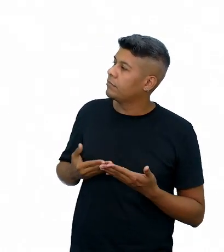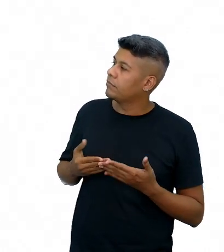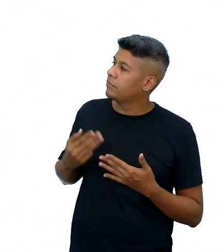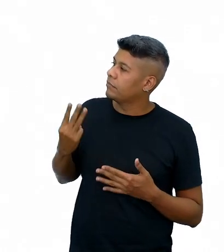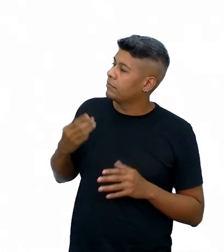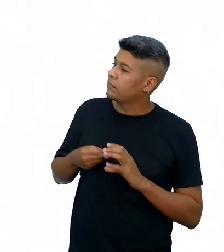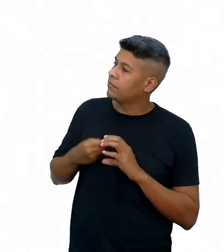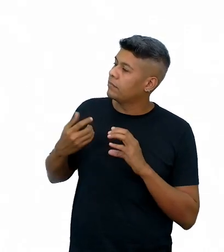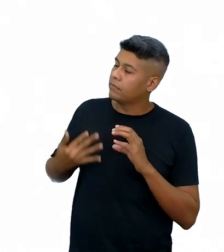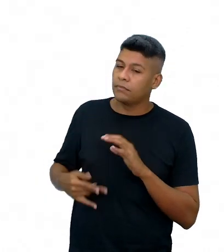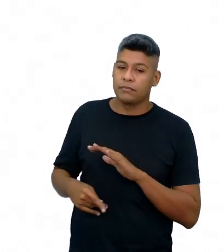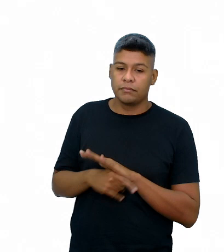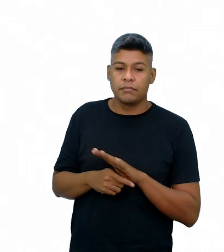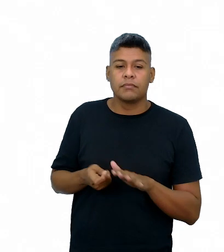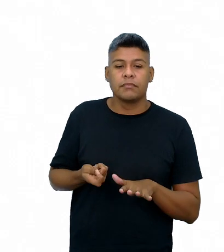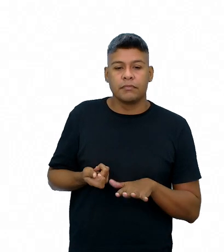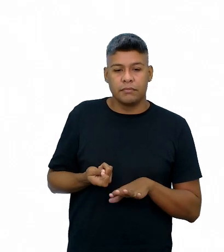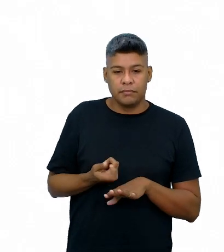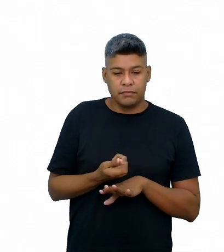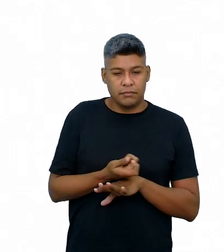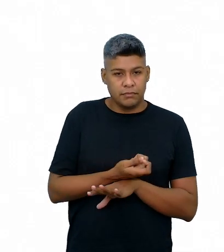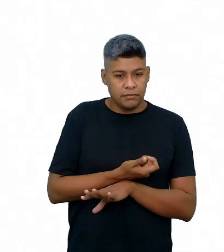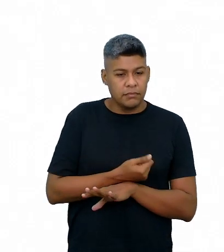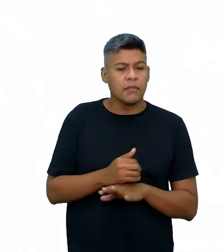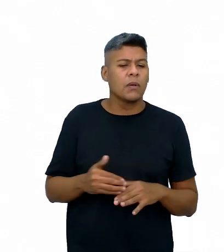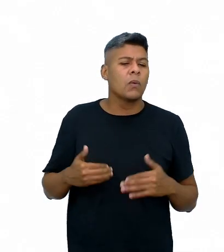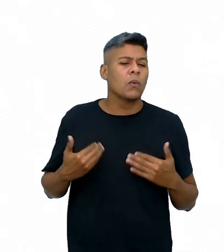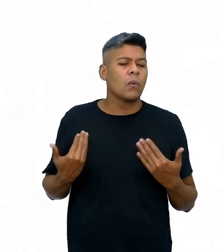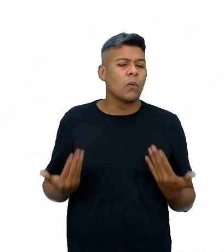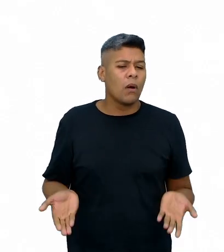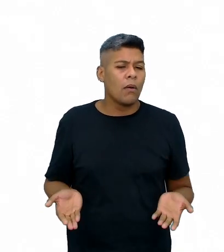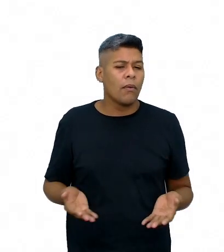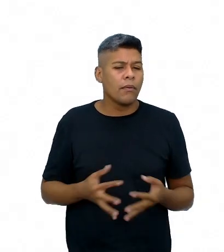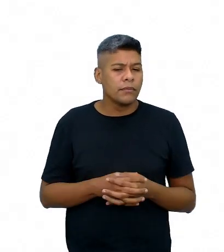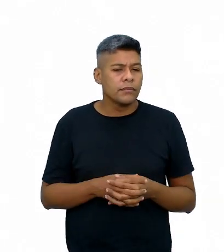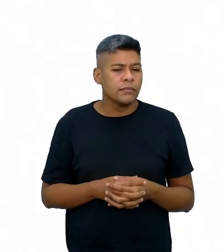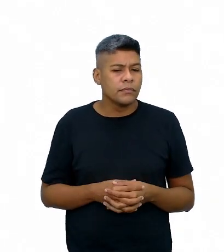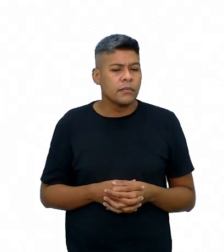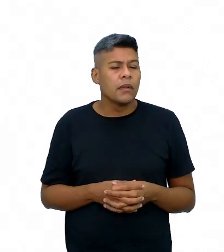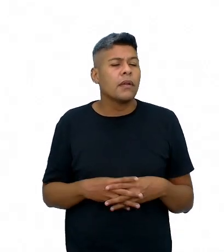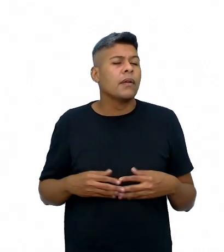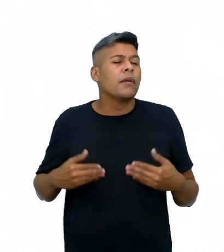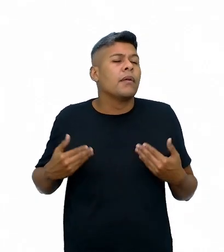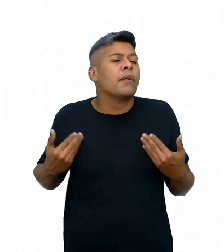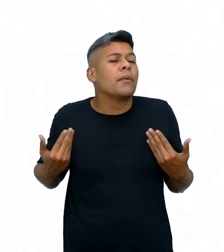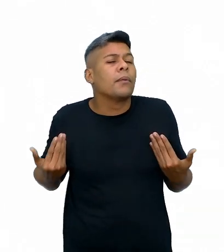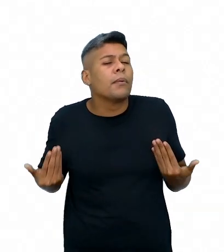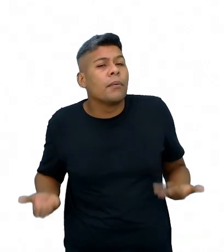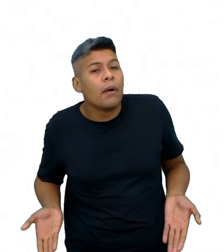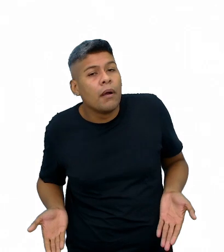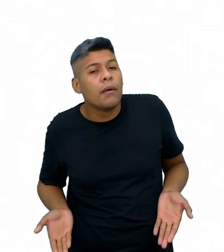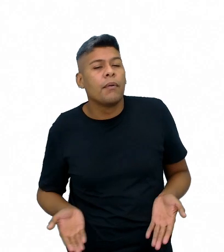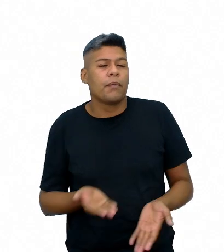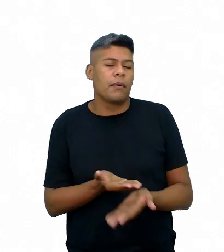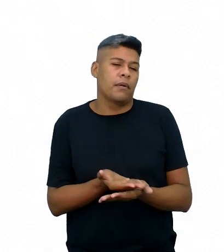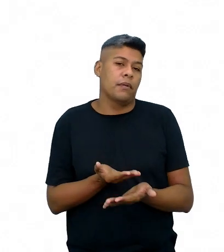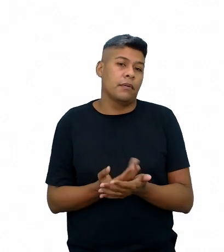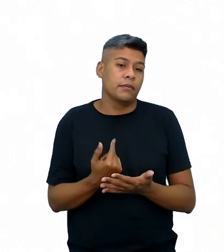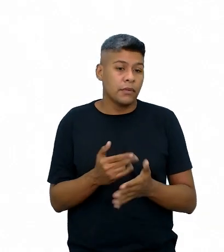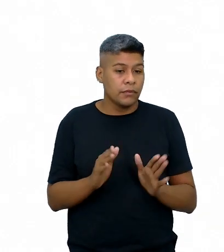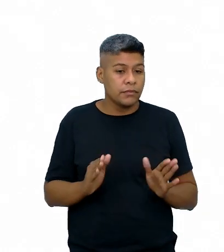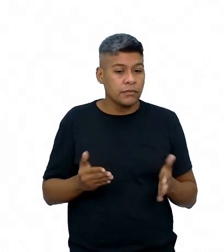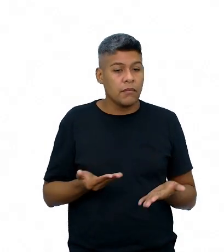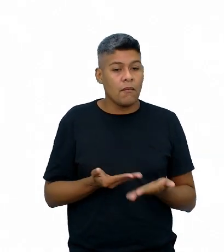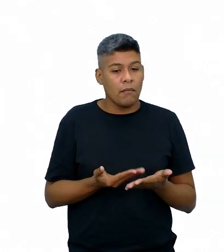3, características da fake news. Nono ano, né? Quais são as proposições e quais são as aulas? Nós nos focamos na